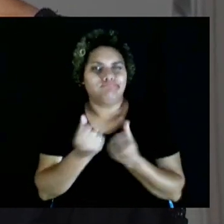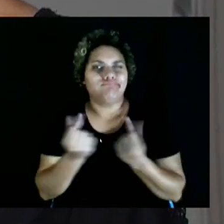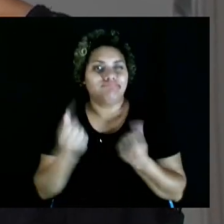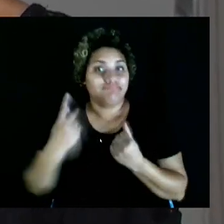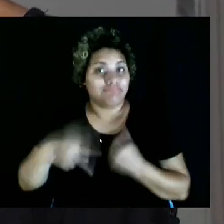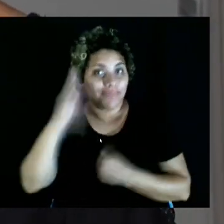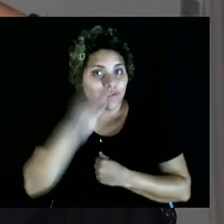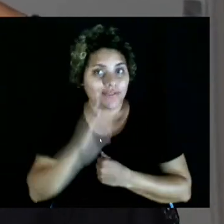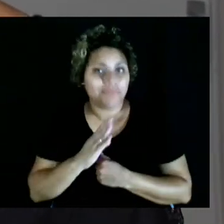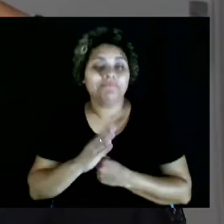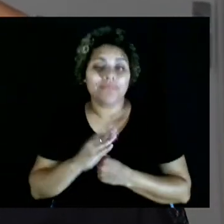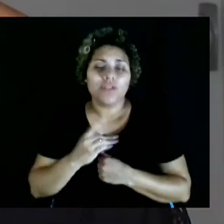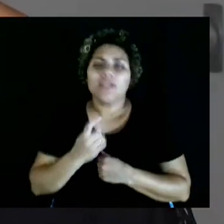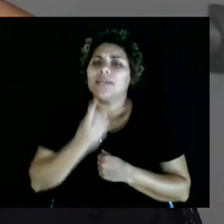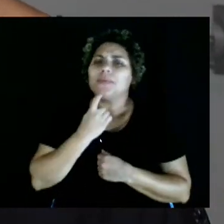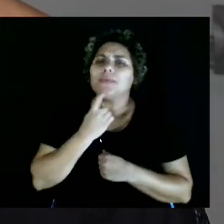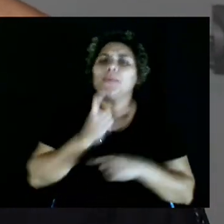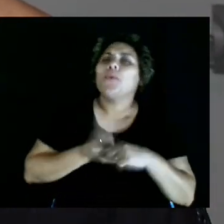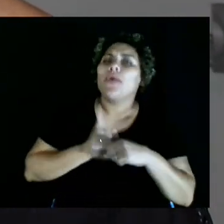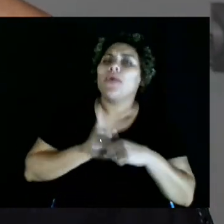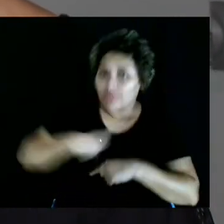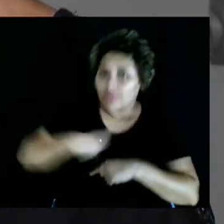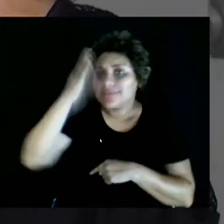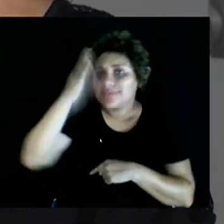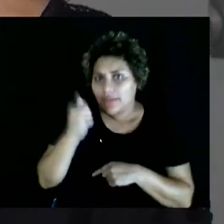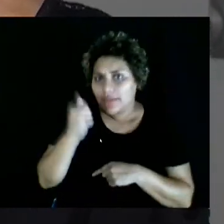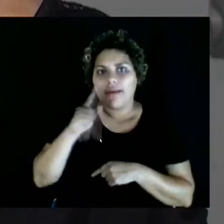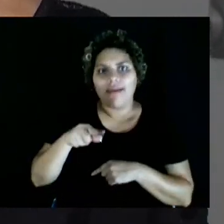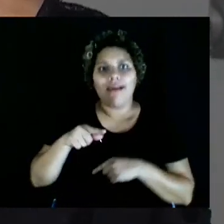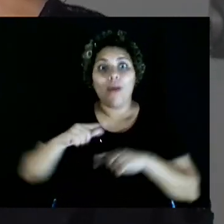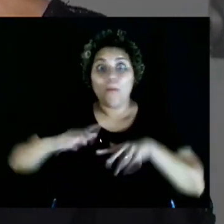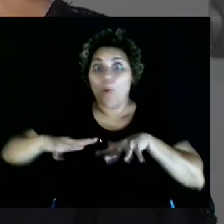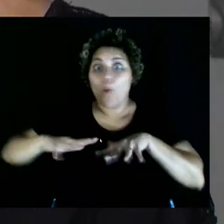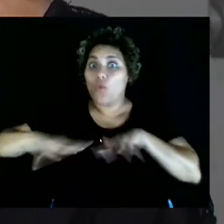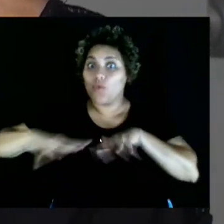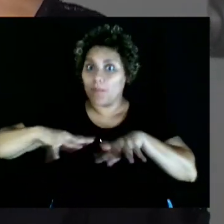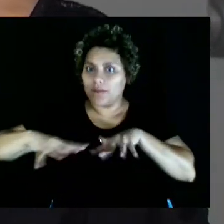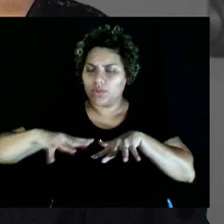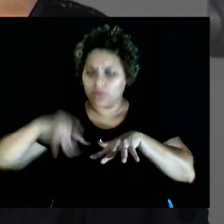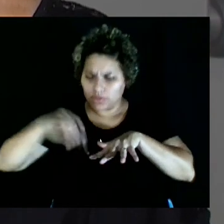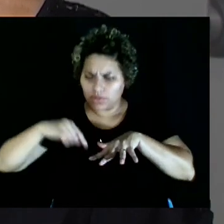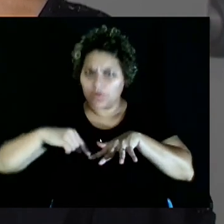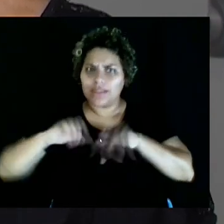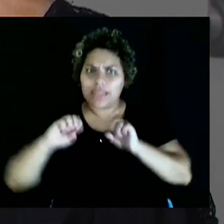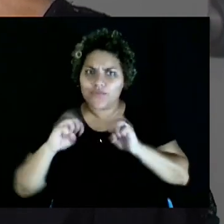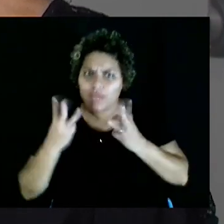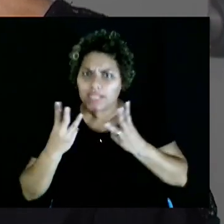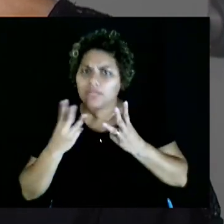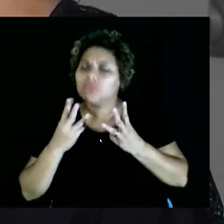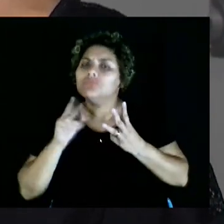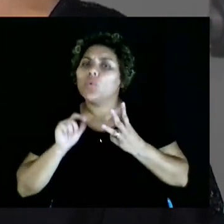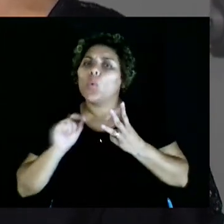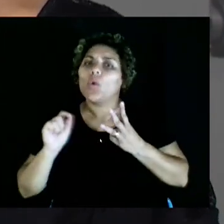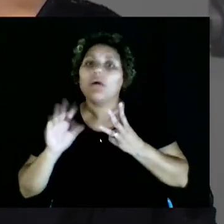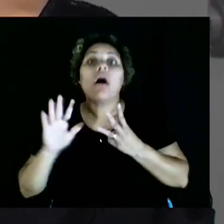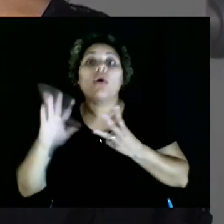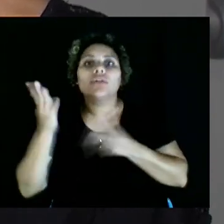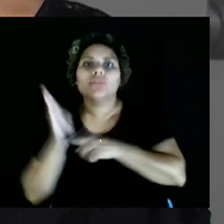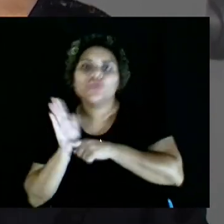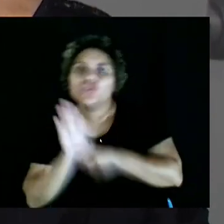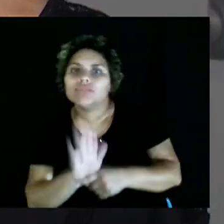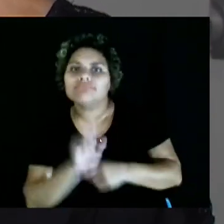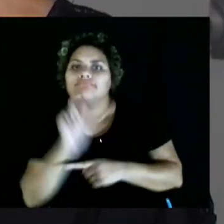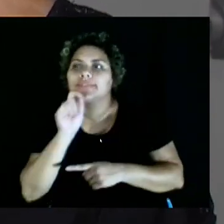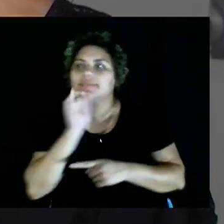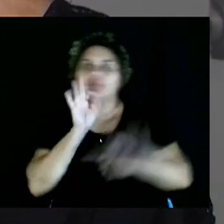porque o segmento de eventos ele movimenta tantos outros segmentos, né? A área de decoração, de cenografia, de montadoras, de